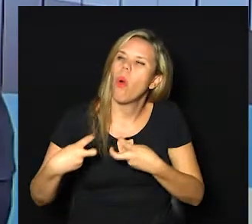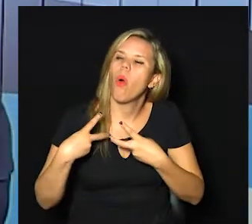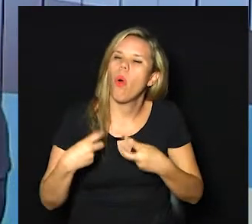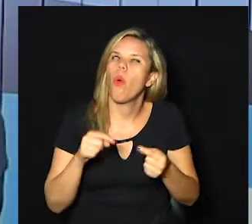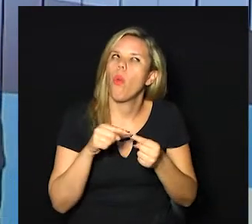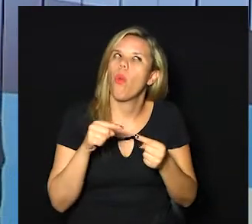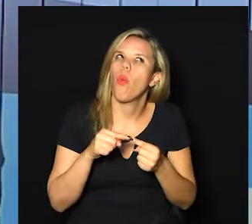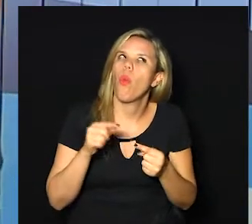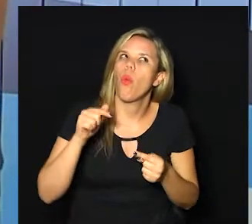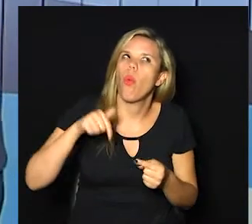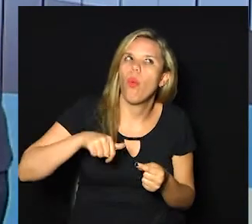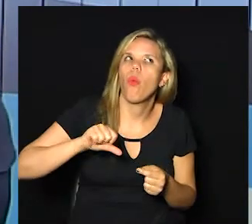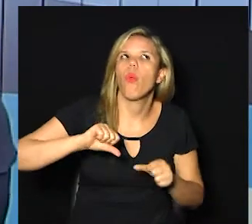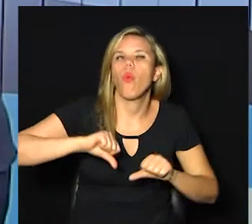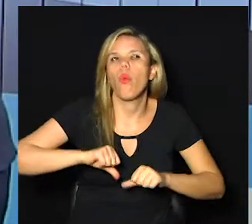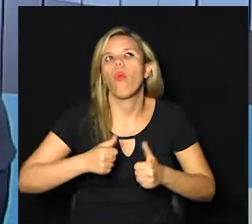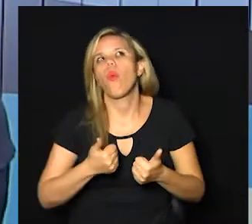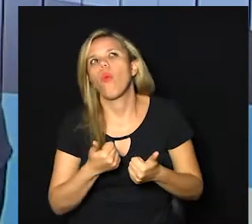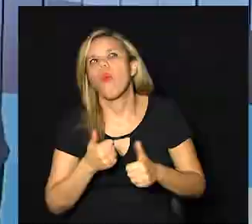aquilo que nos faz bem ou não?